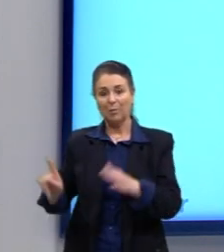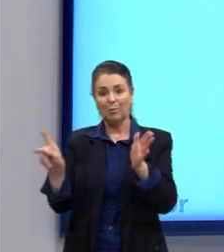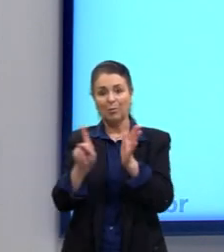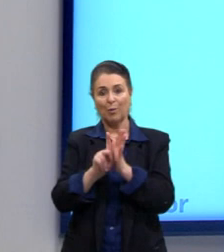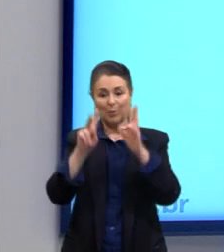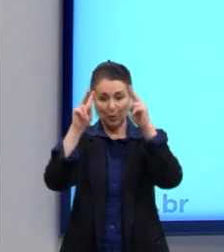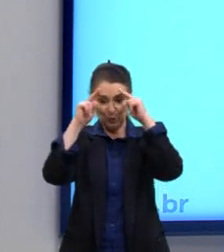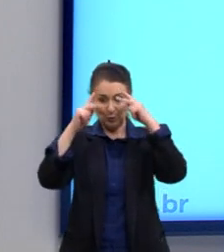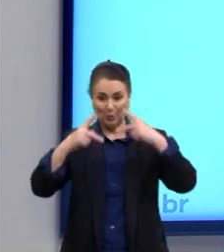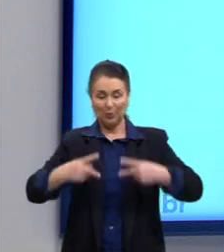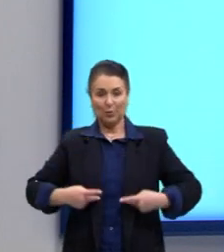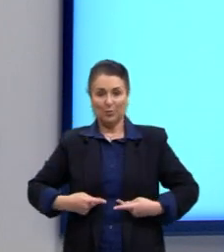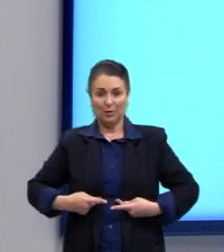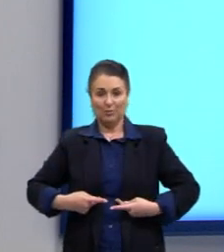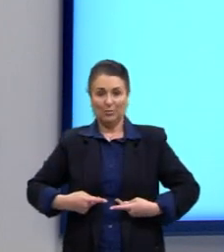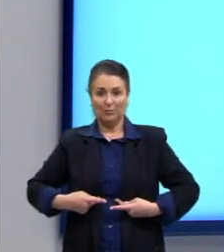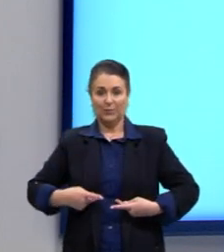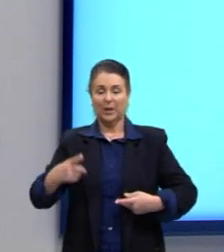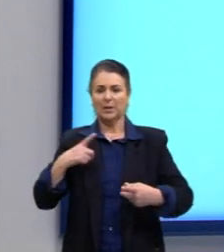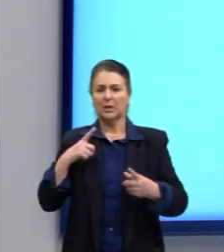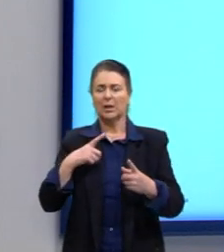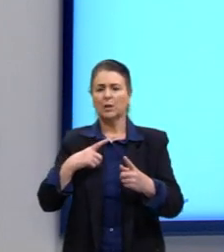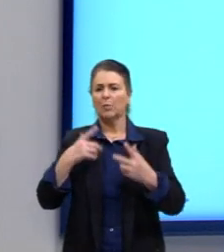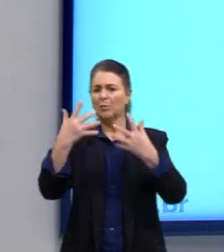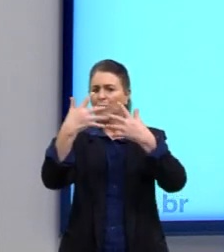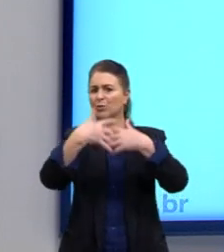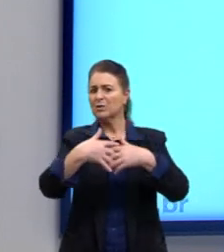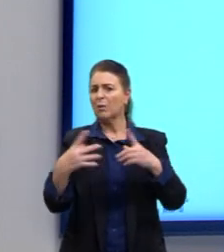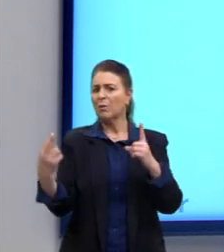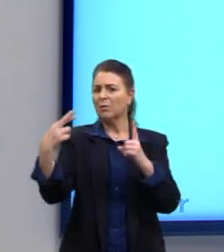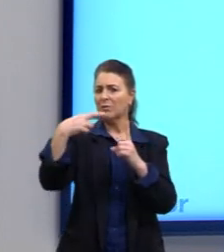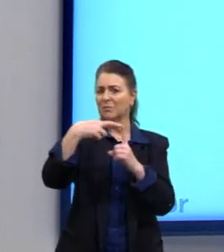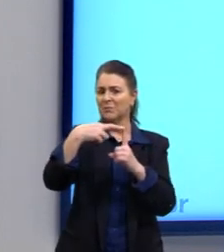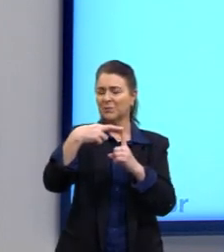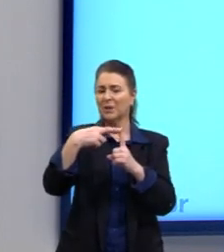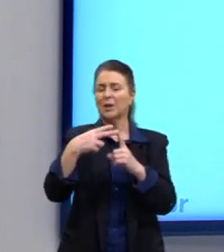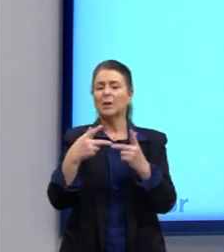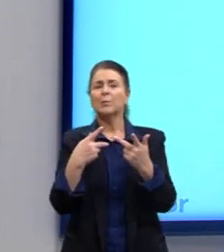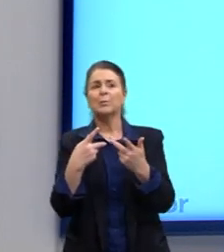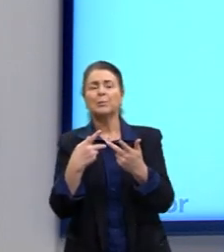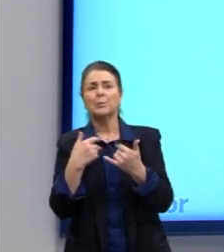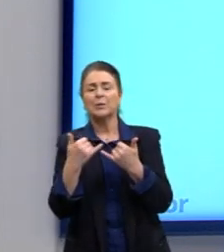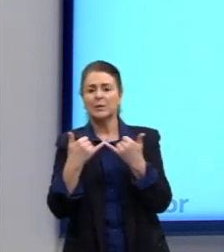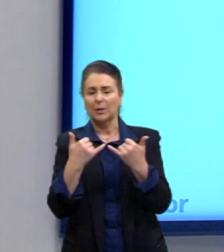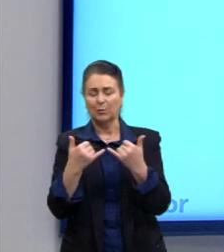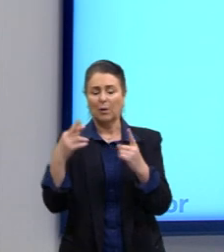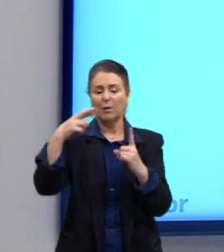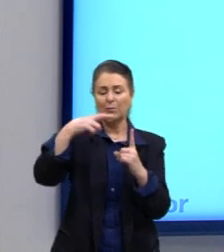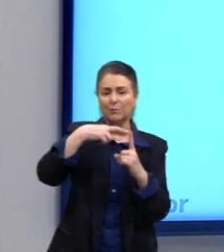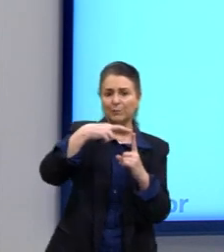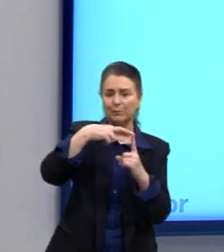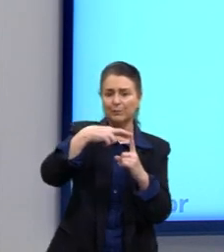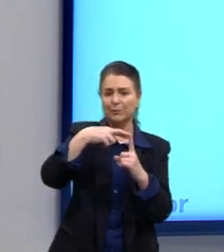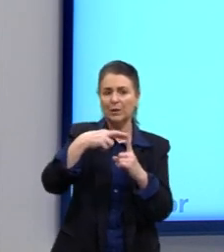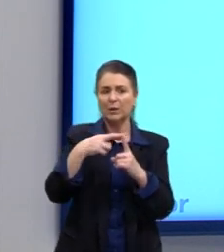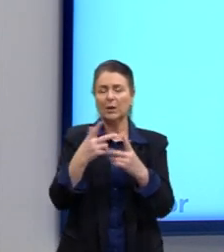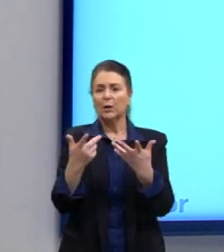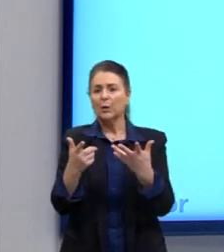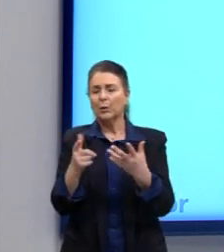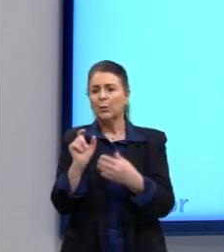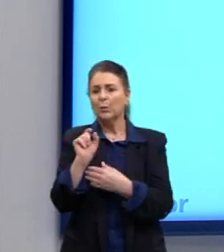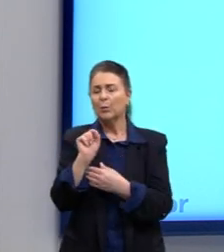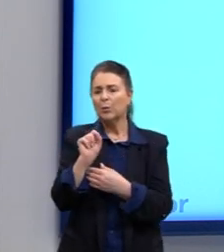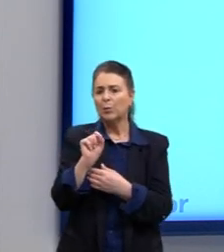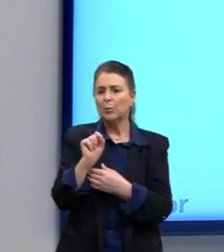até uma função referencial vamos dizer algumas funções dela por exemplo a função referencial né ao que está